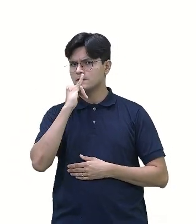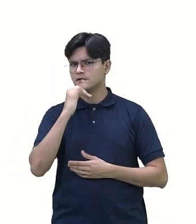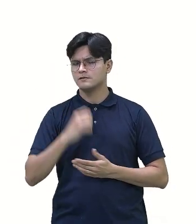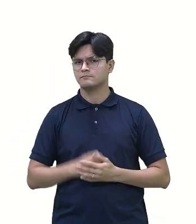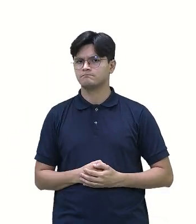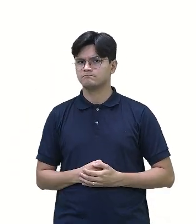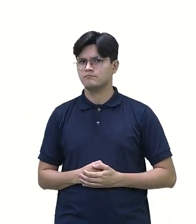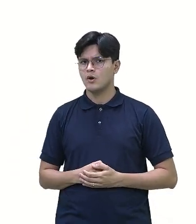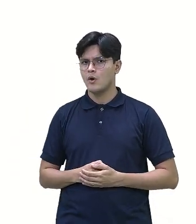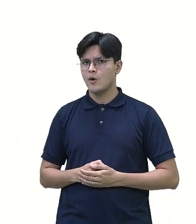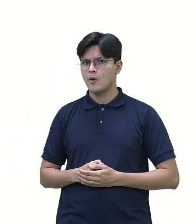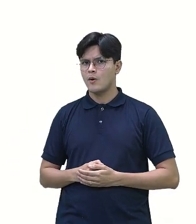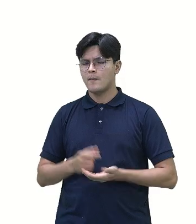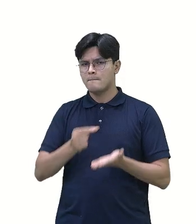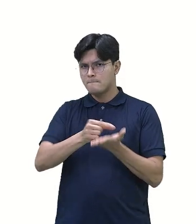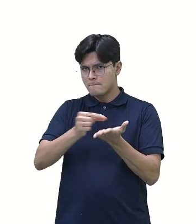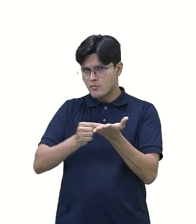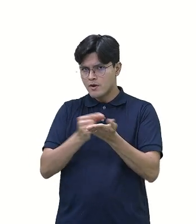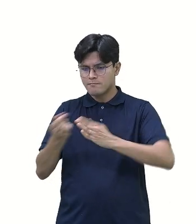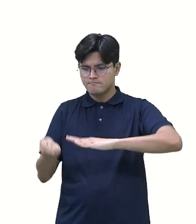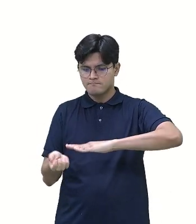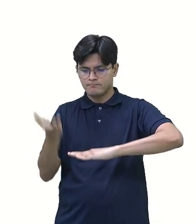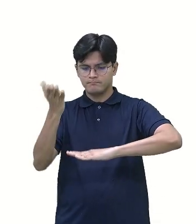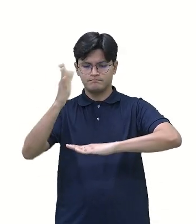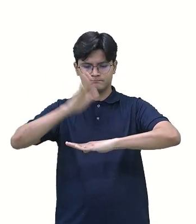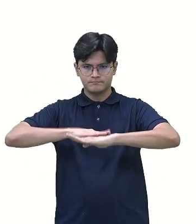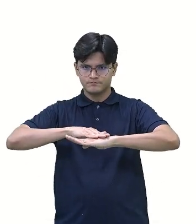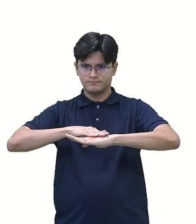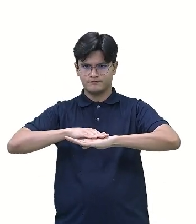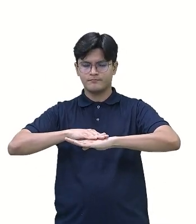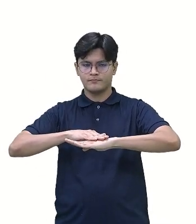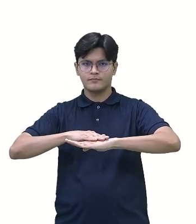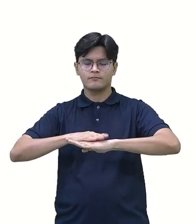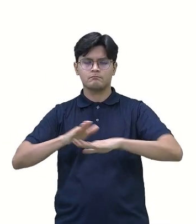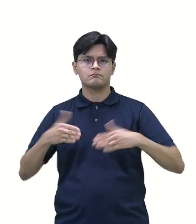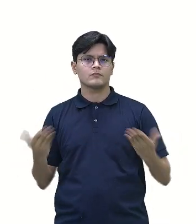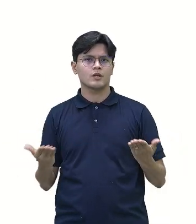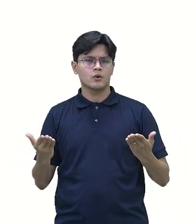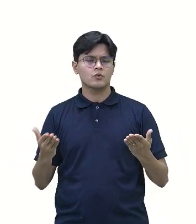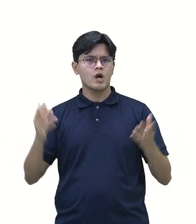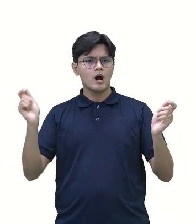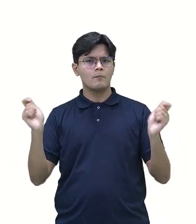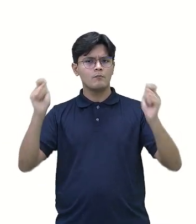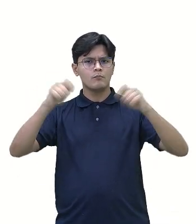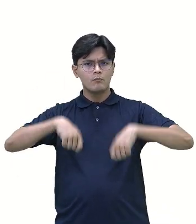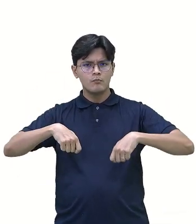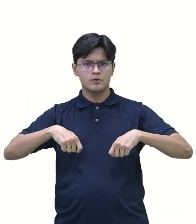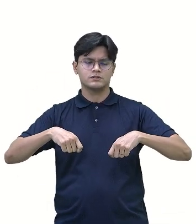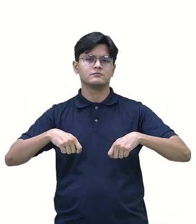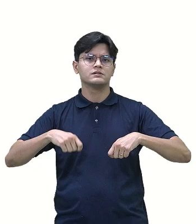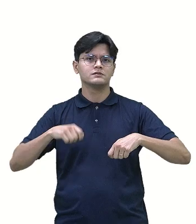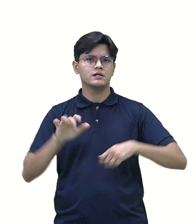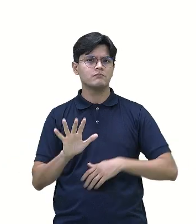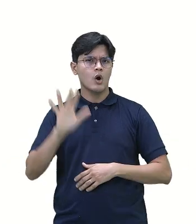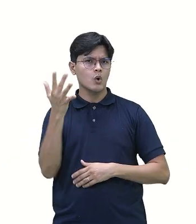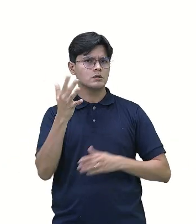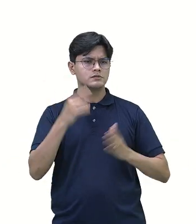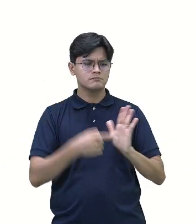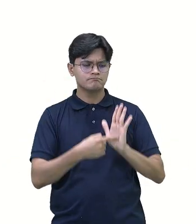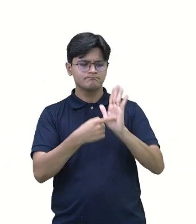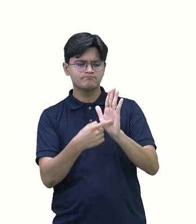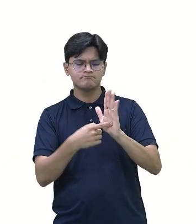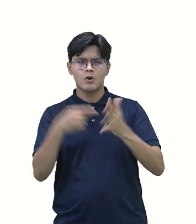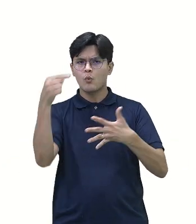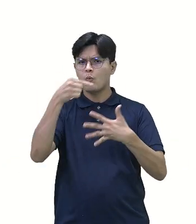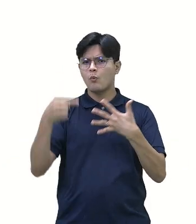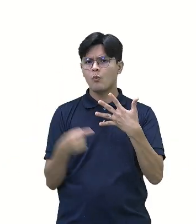uma moeda, quais são, aliás, as possibilidades que podem ocorrer ao fazer